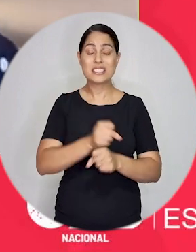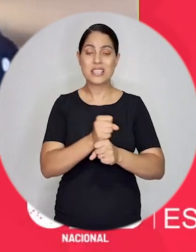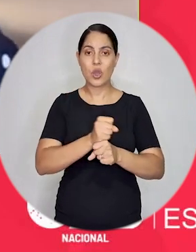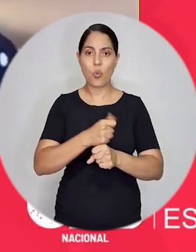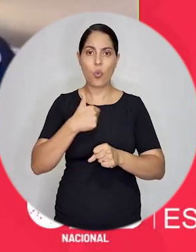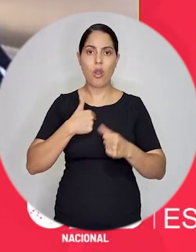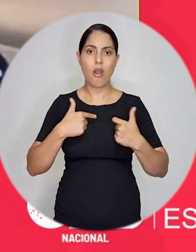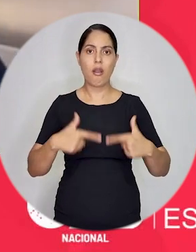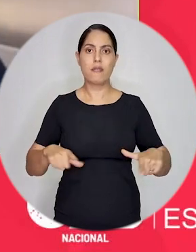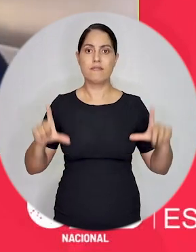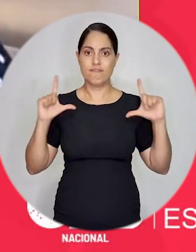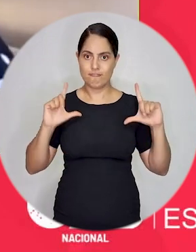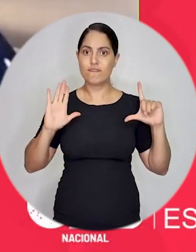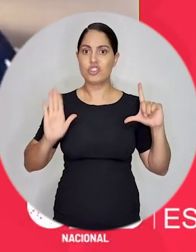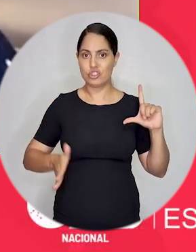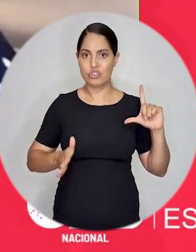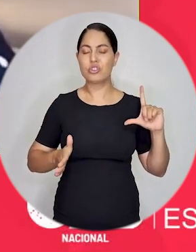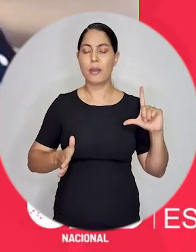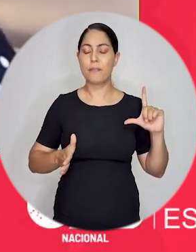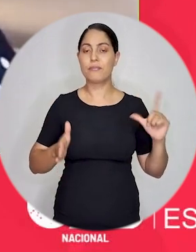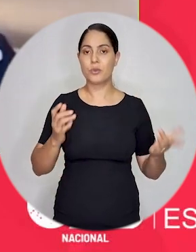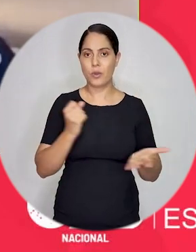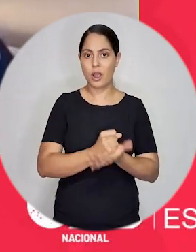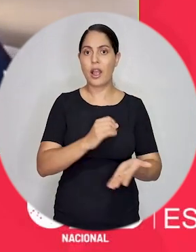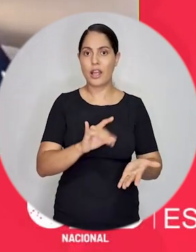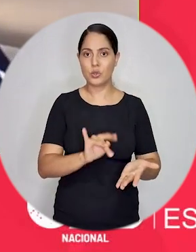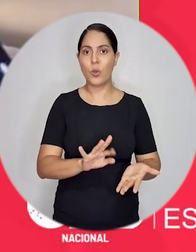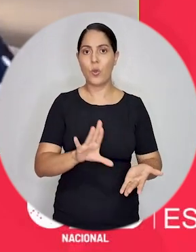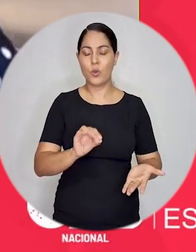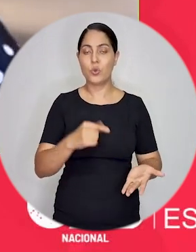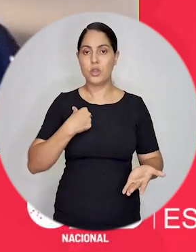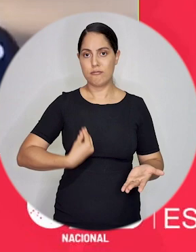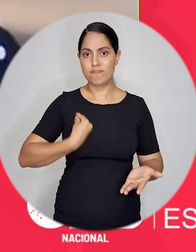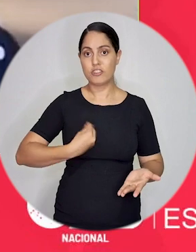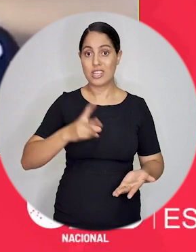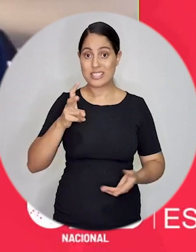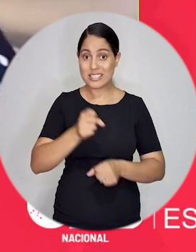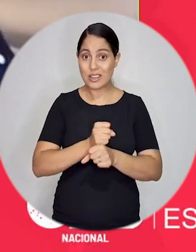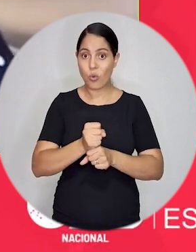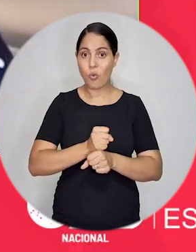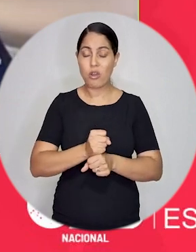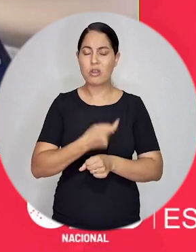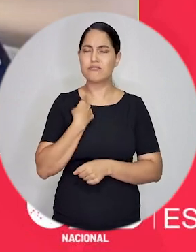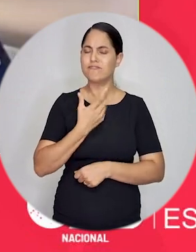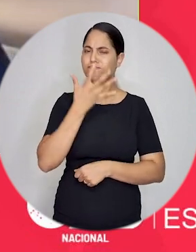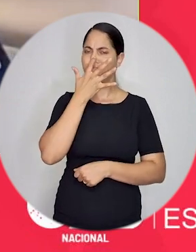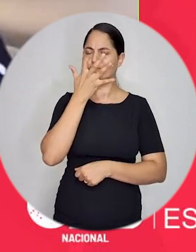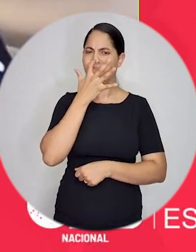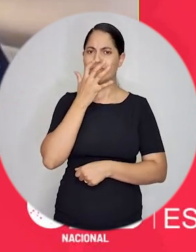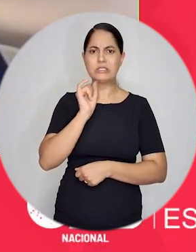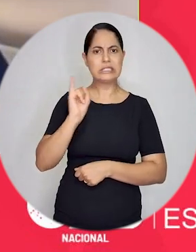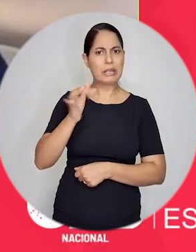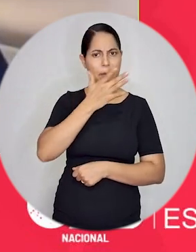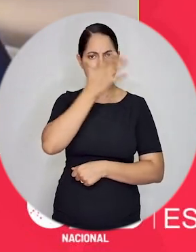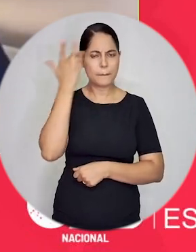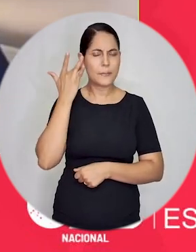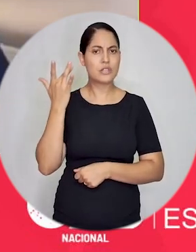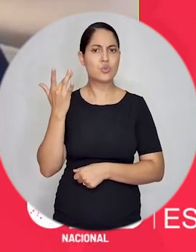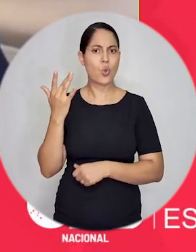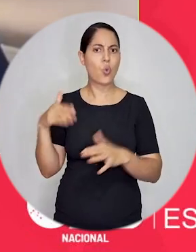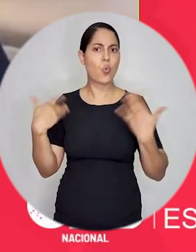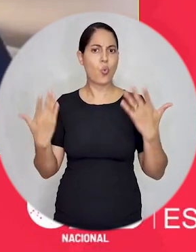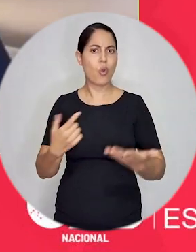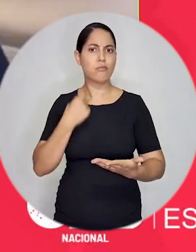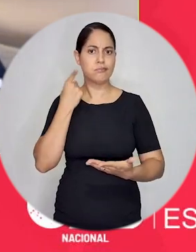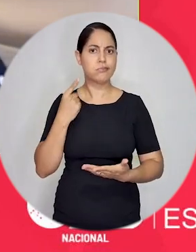de um cartório de registro civil, eu percebo a diferença de quando o usuário comparece em alguns procedimentos acompanhado